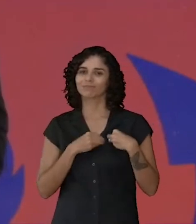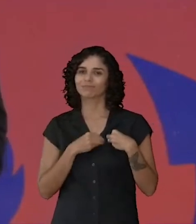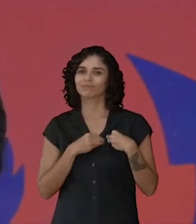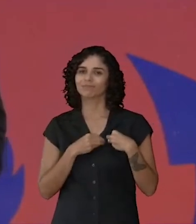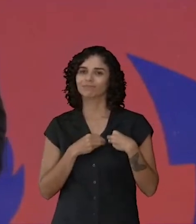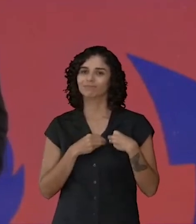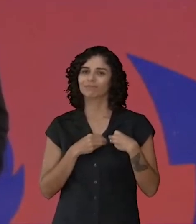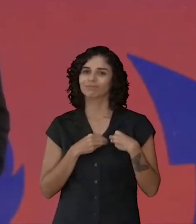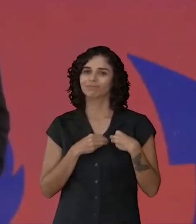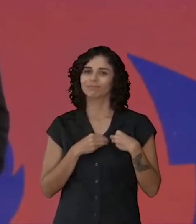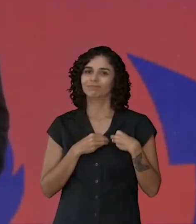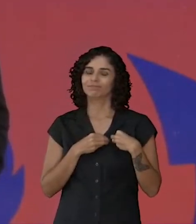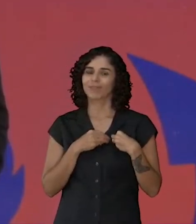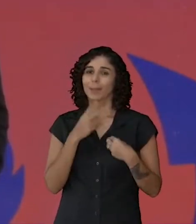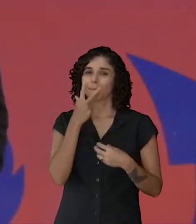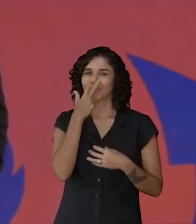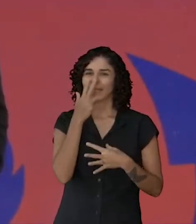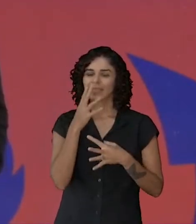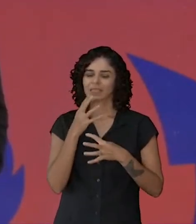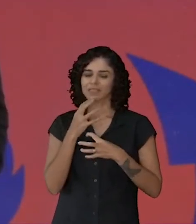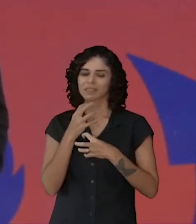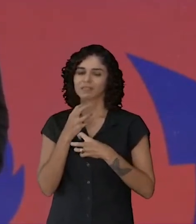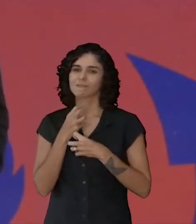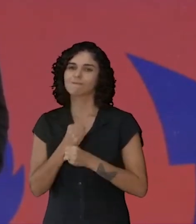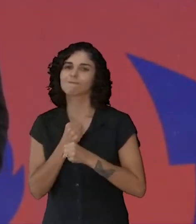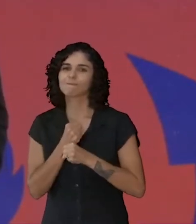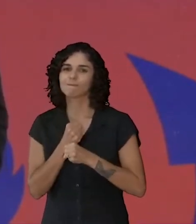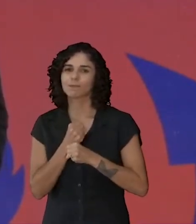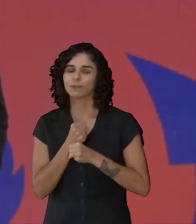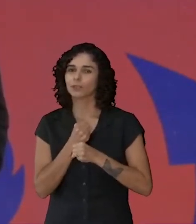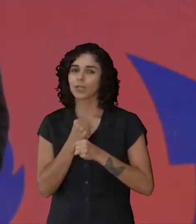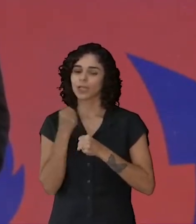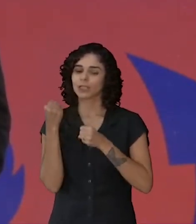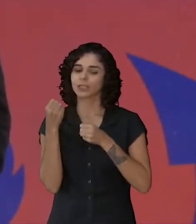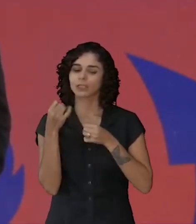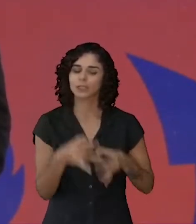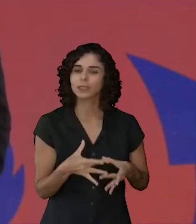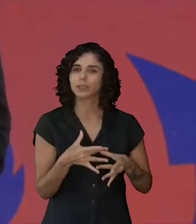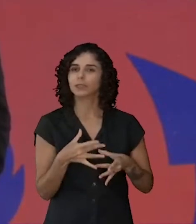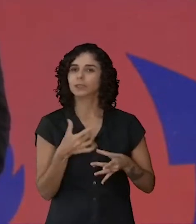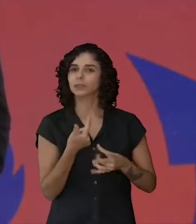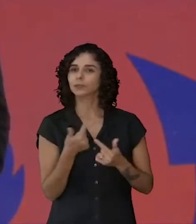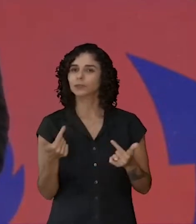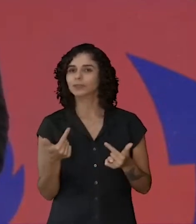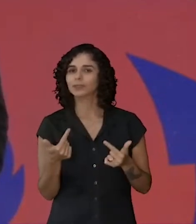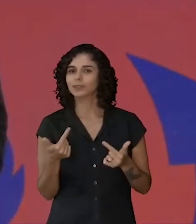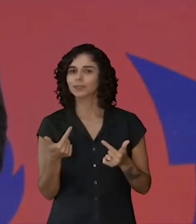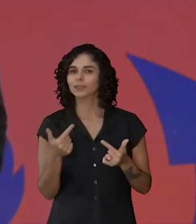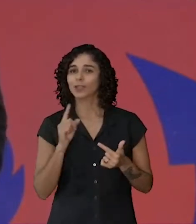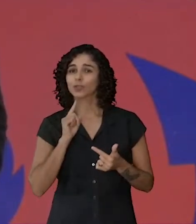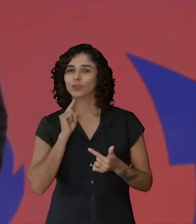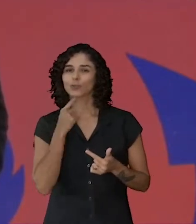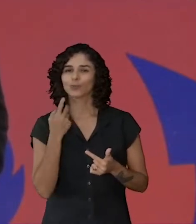Trouxeram hábitos que contaminam a sua vida, que contaminam o seu